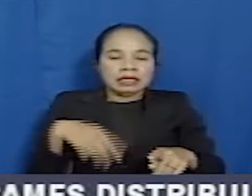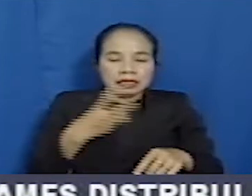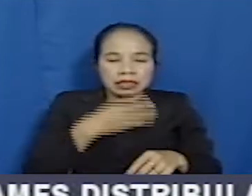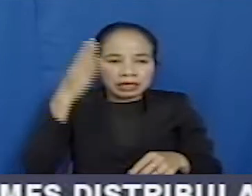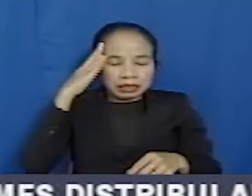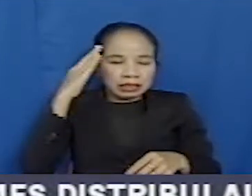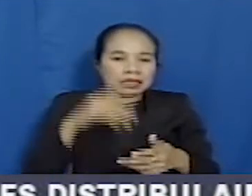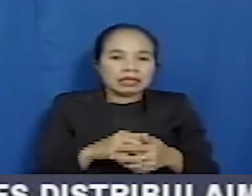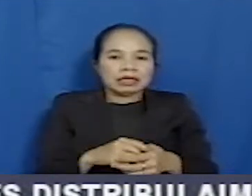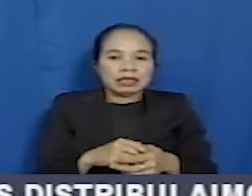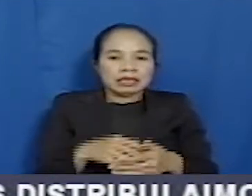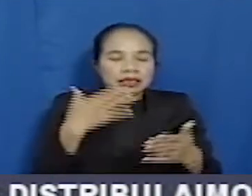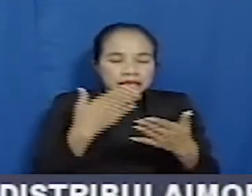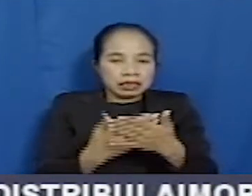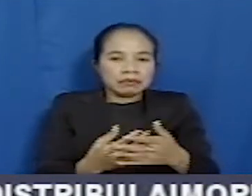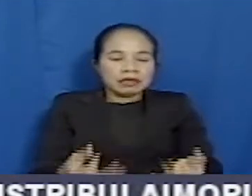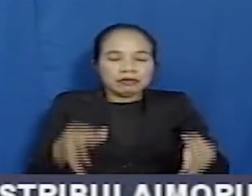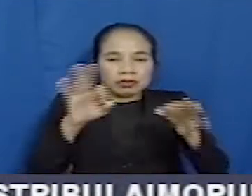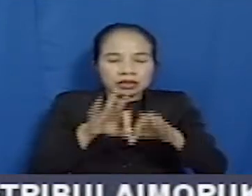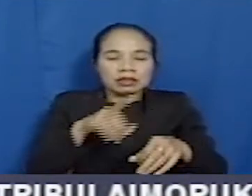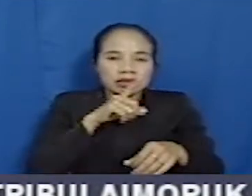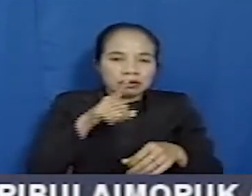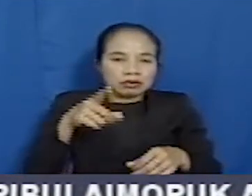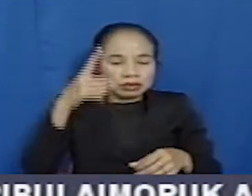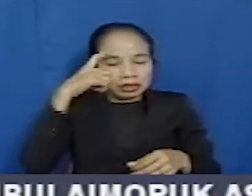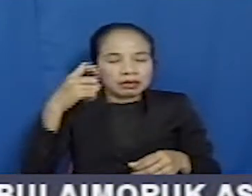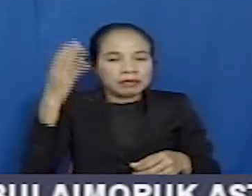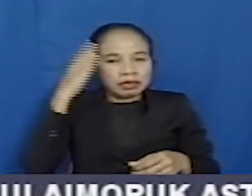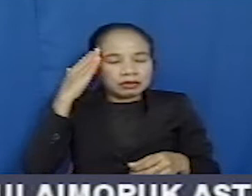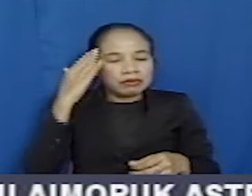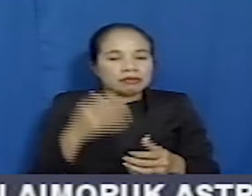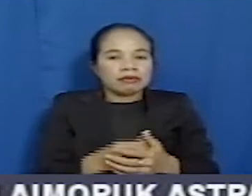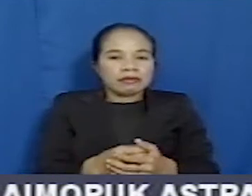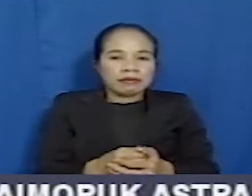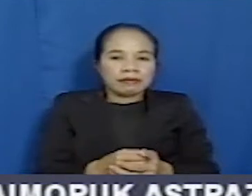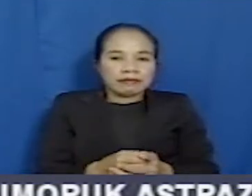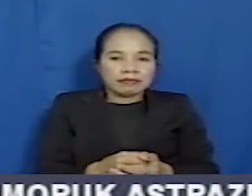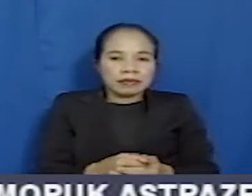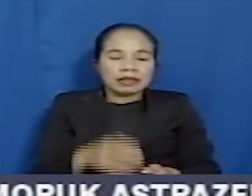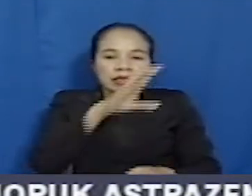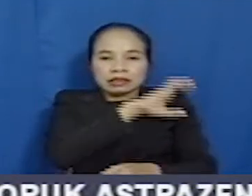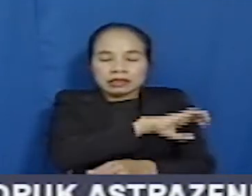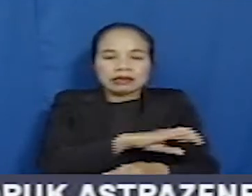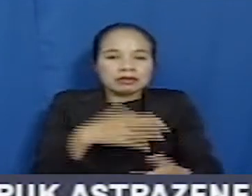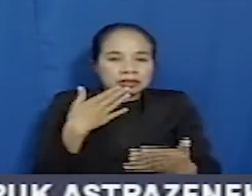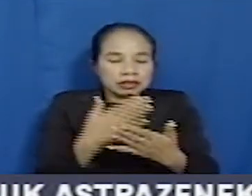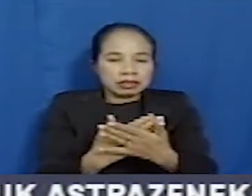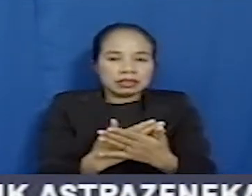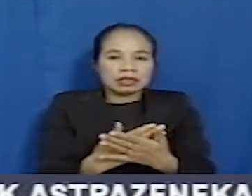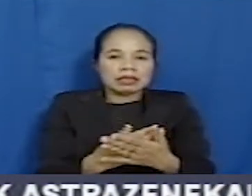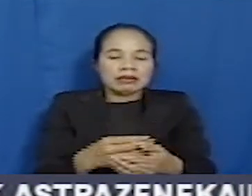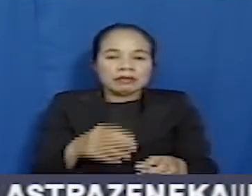a fronteira seguro mais importante tebes tamba razão barak. Segurança fronteira fundamental